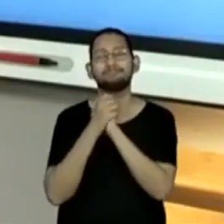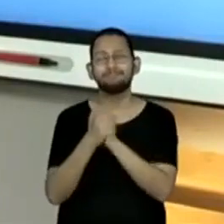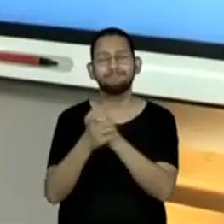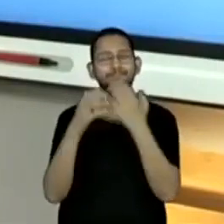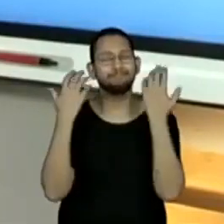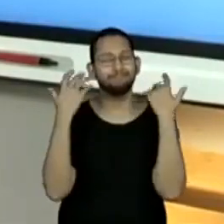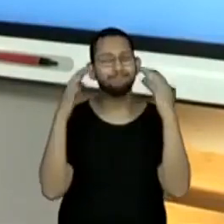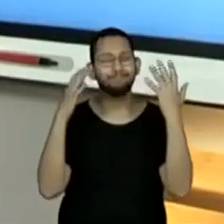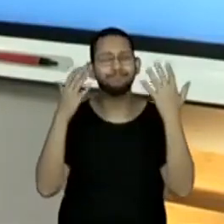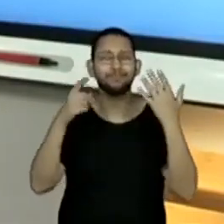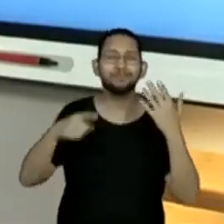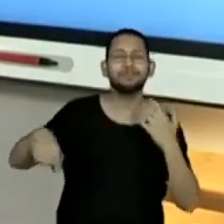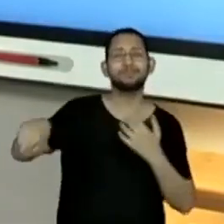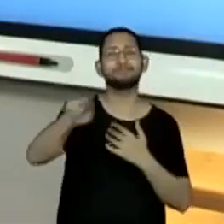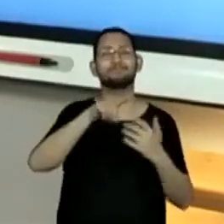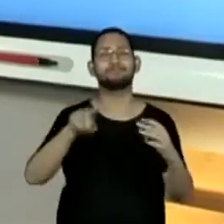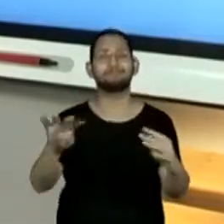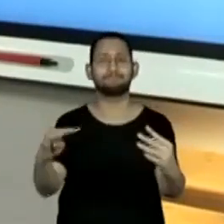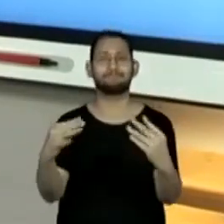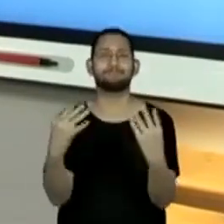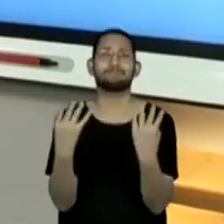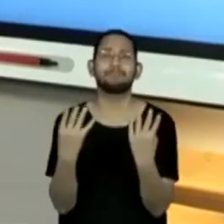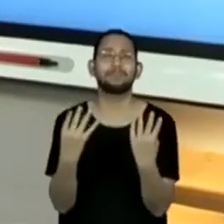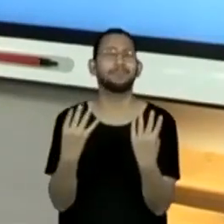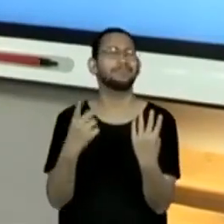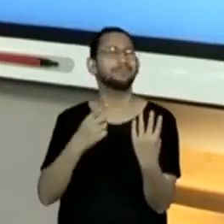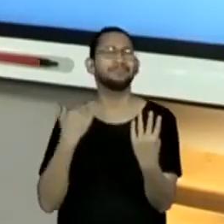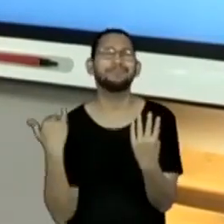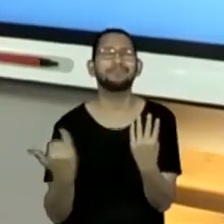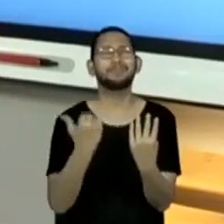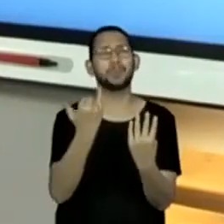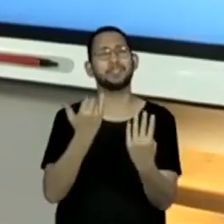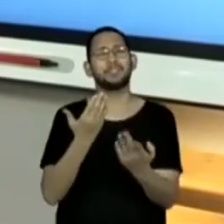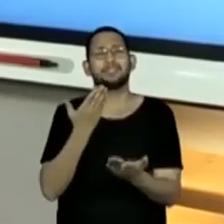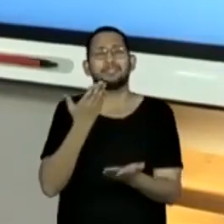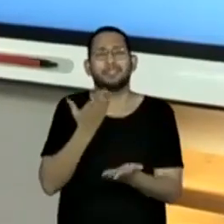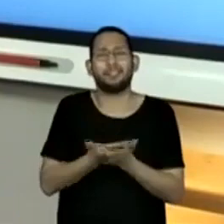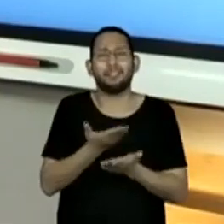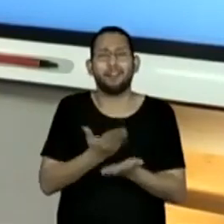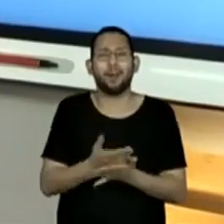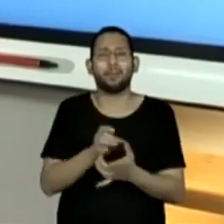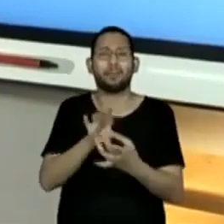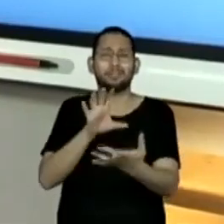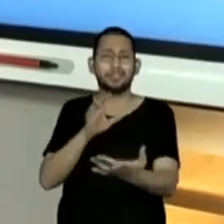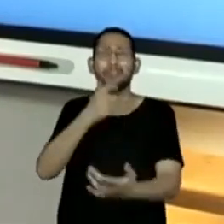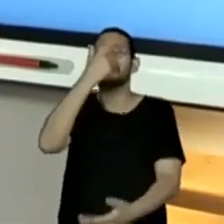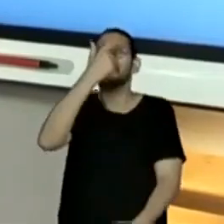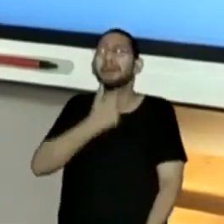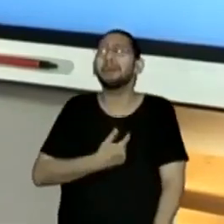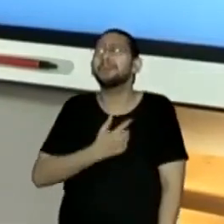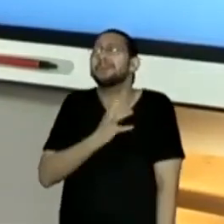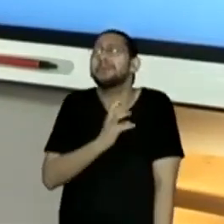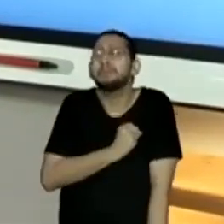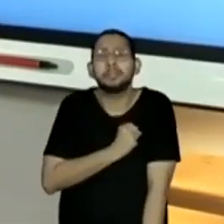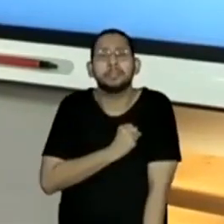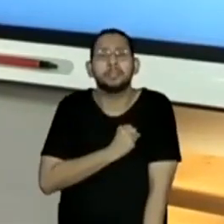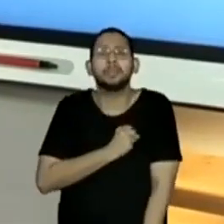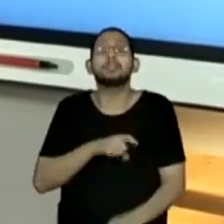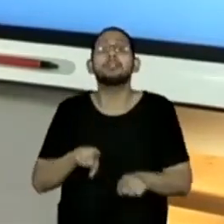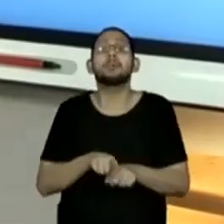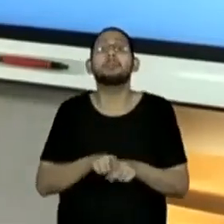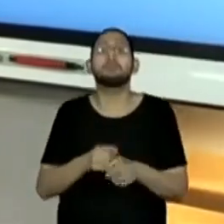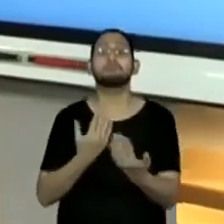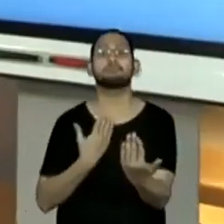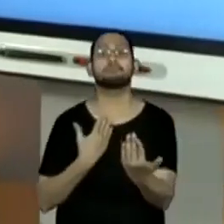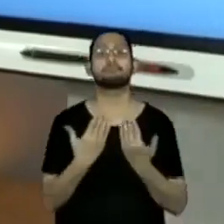todos vocês. Vocês não sabem o quão importante está sendo isso para mim e, claro, essa relação que eu tenho com